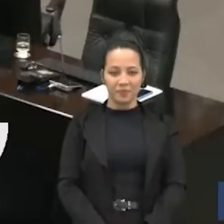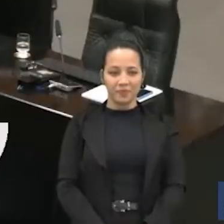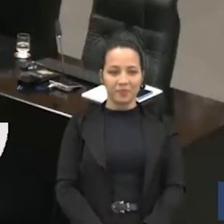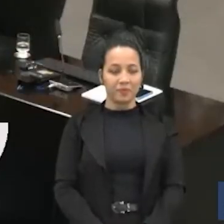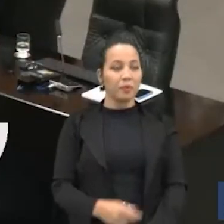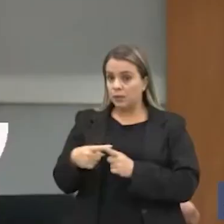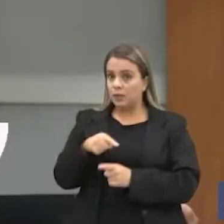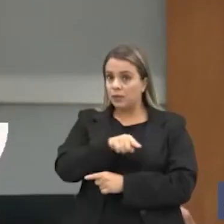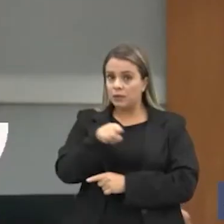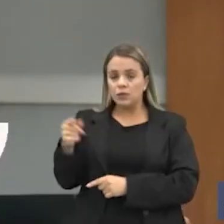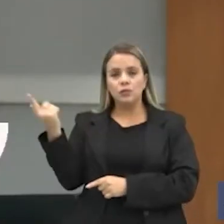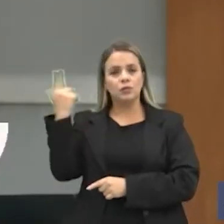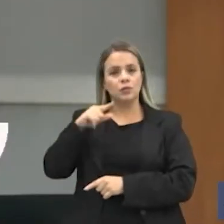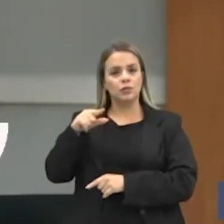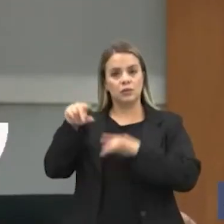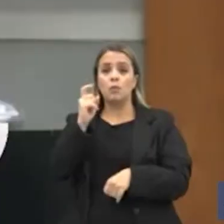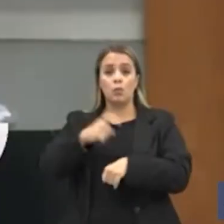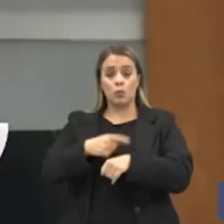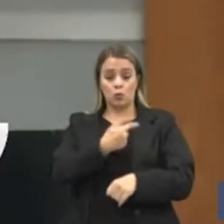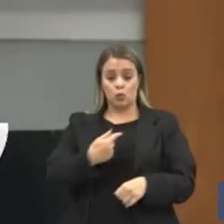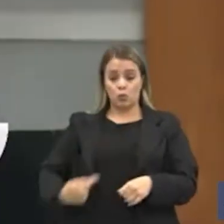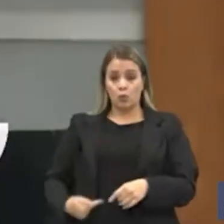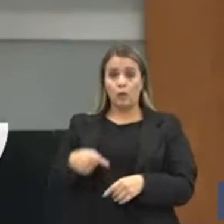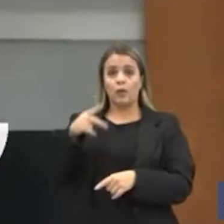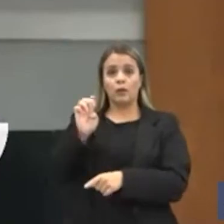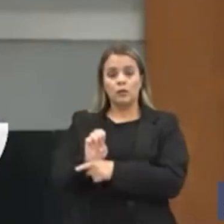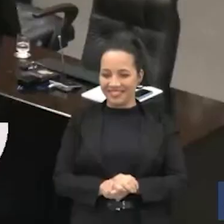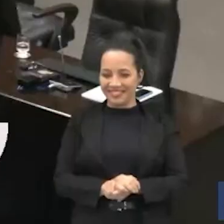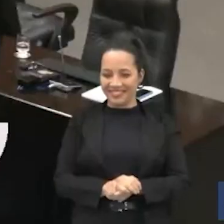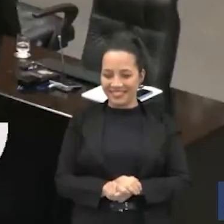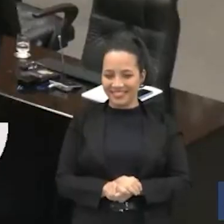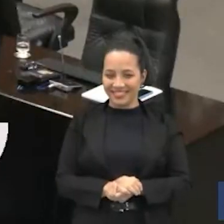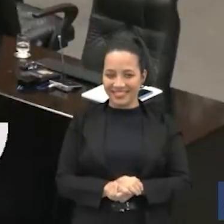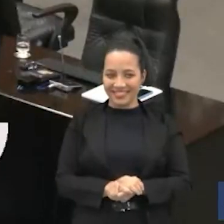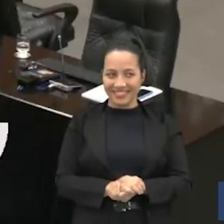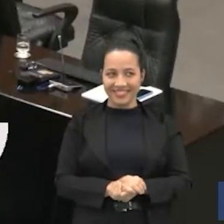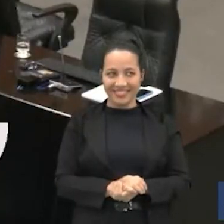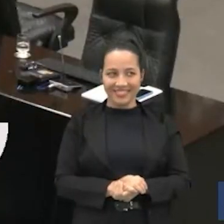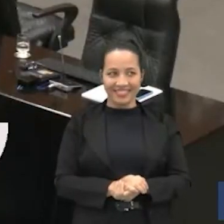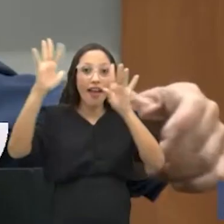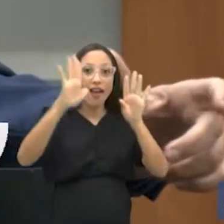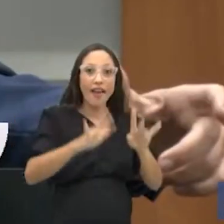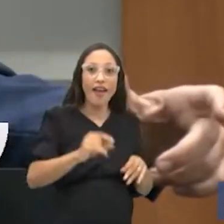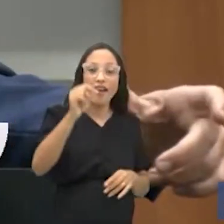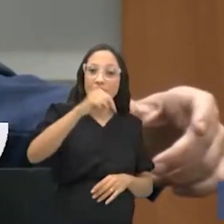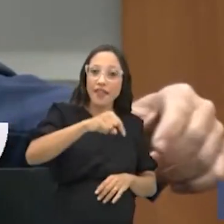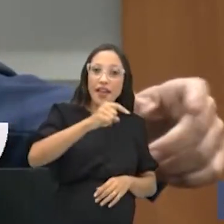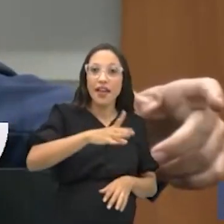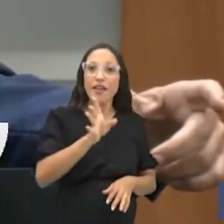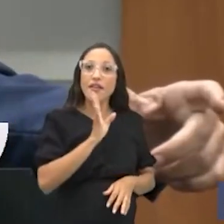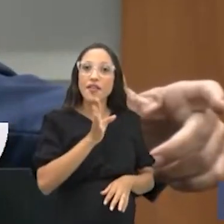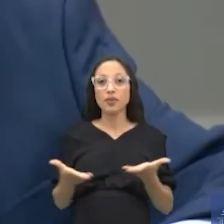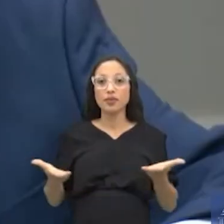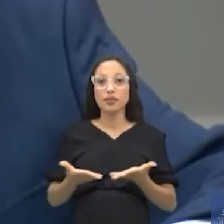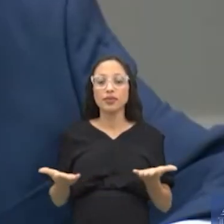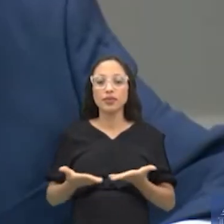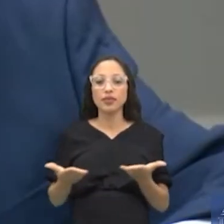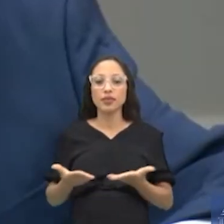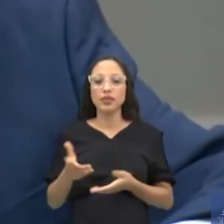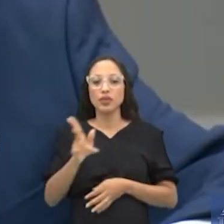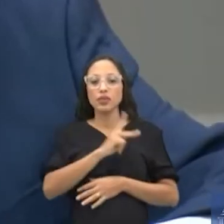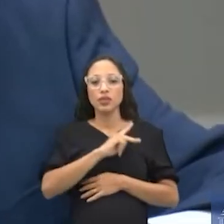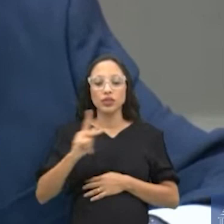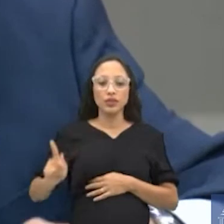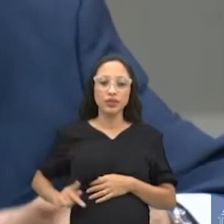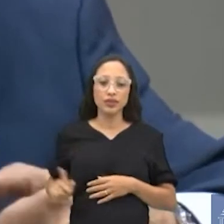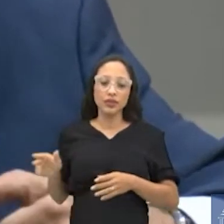elogiadas pelos deputados os parlamentares destacaram que a corte é atuante e inovadora e referência nacional